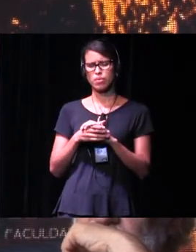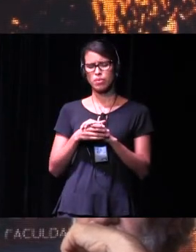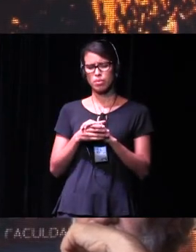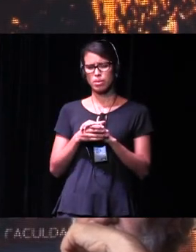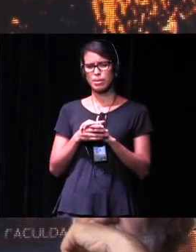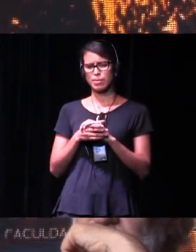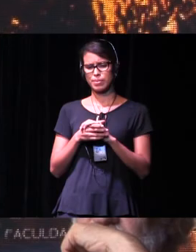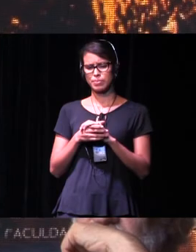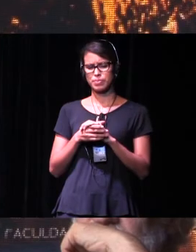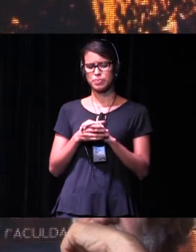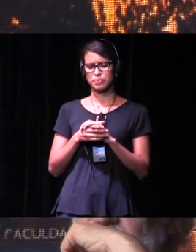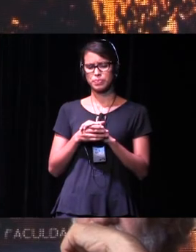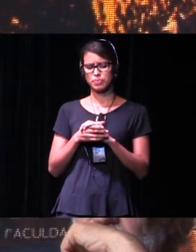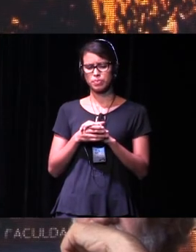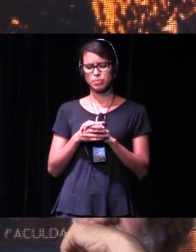emotivo